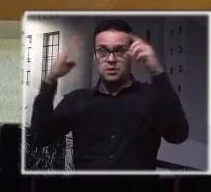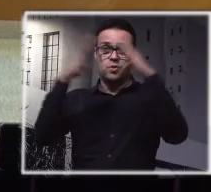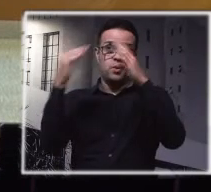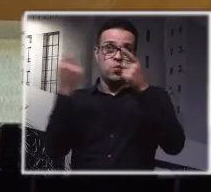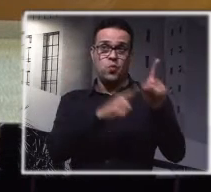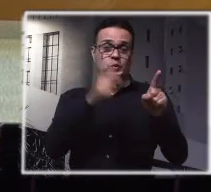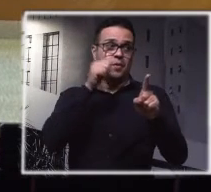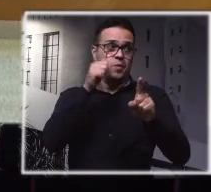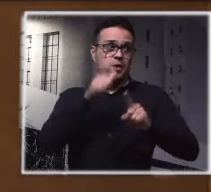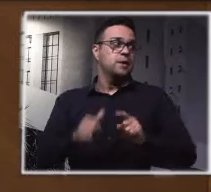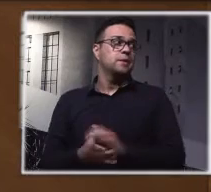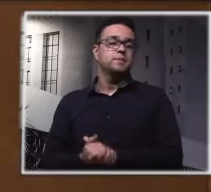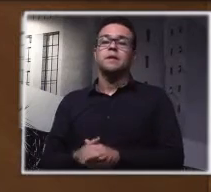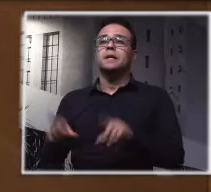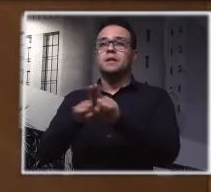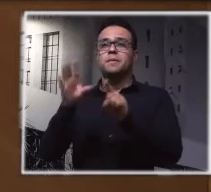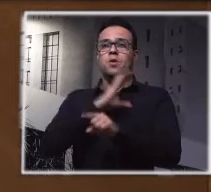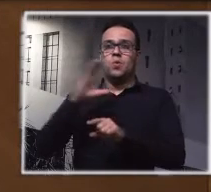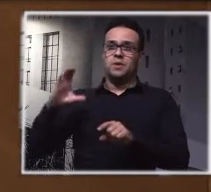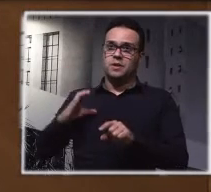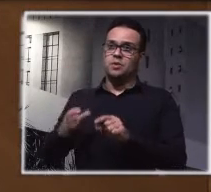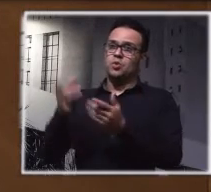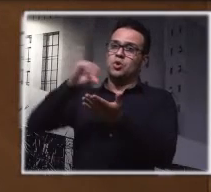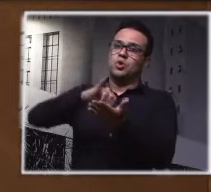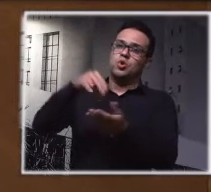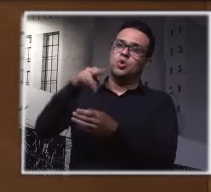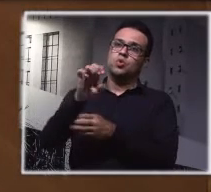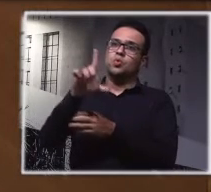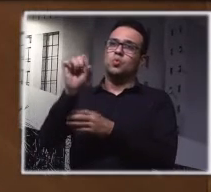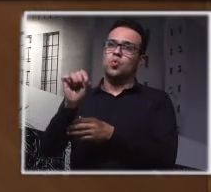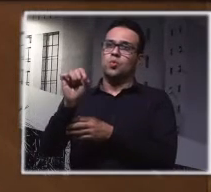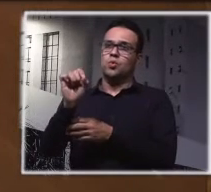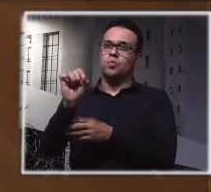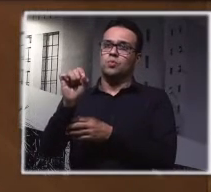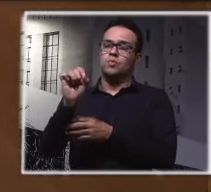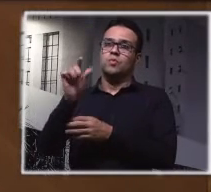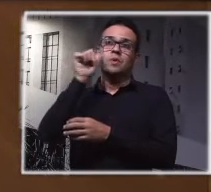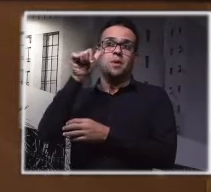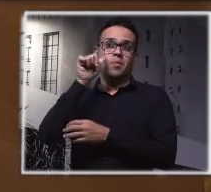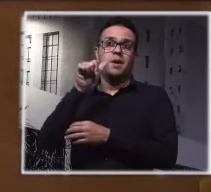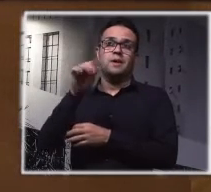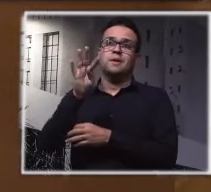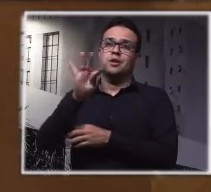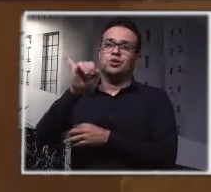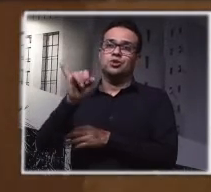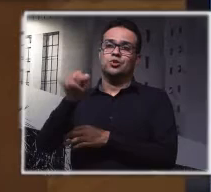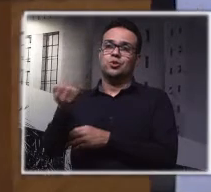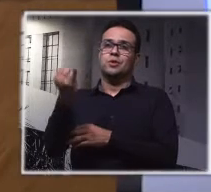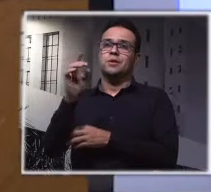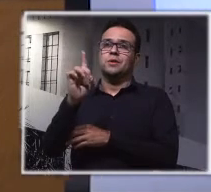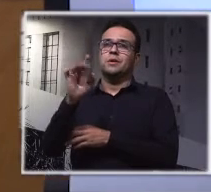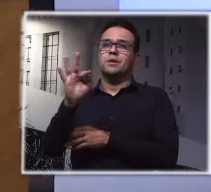mulher. E sou coordenadora do Núcleo Judiciário da Mulher, aqui do nosso tribunal. E eu vim aqui falar